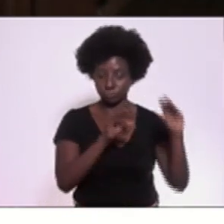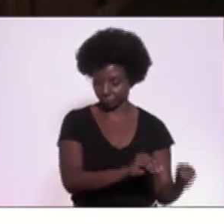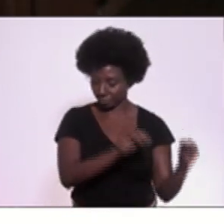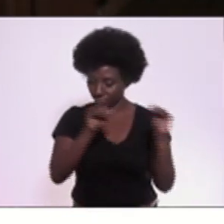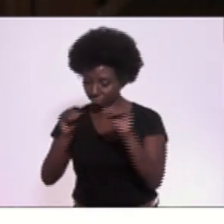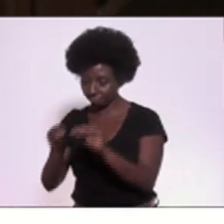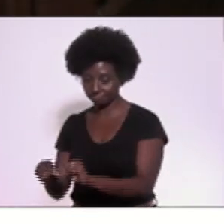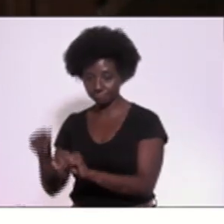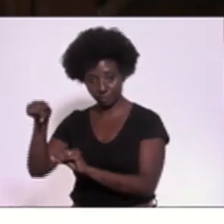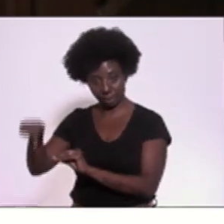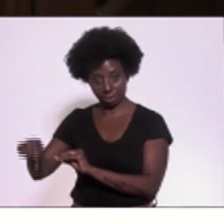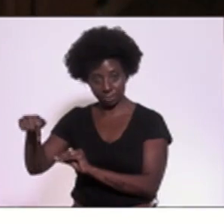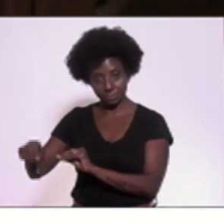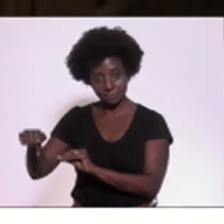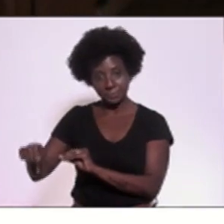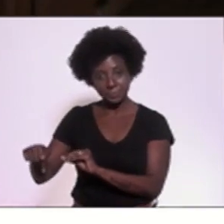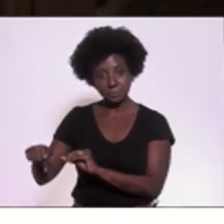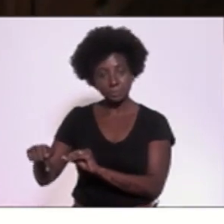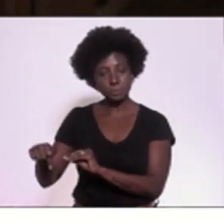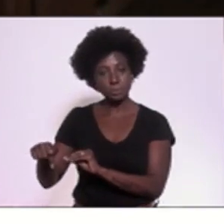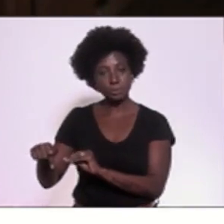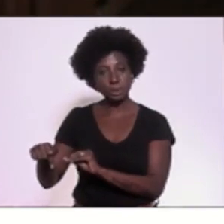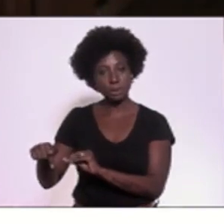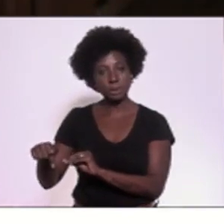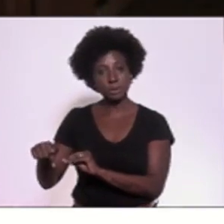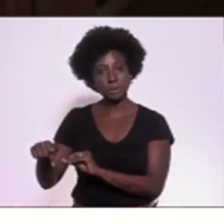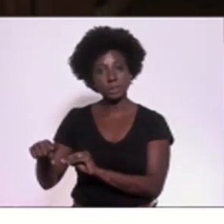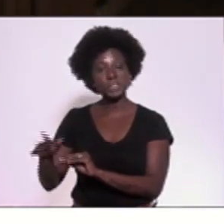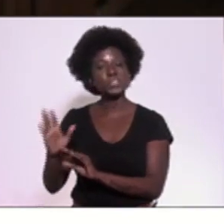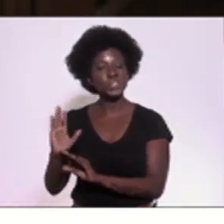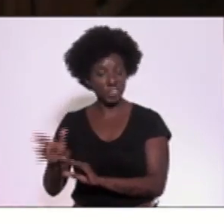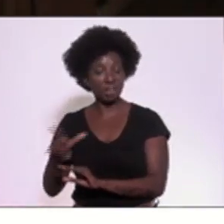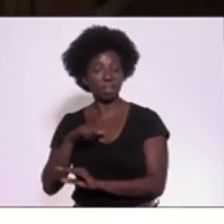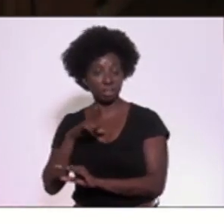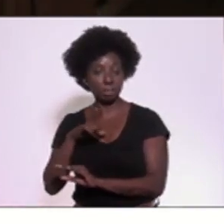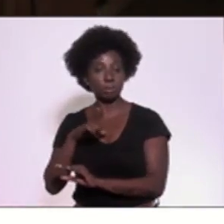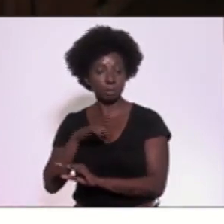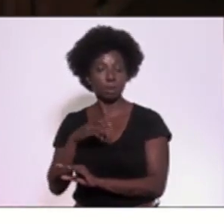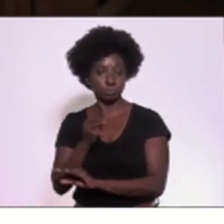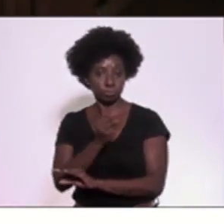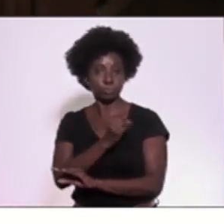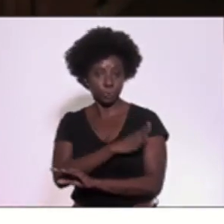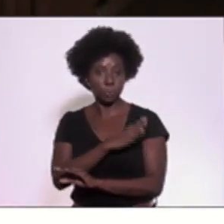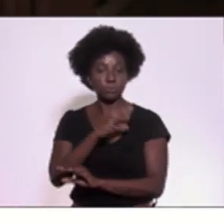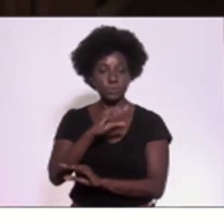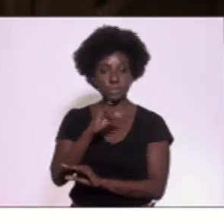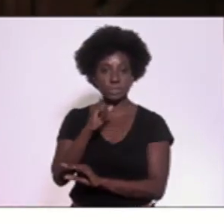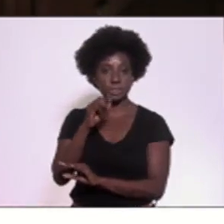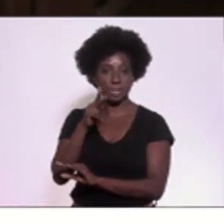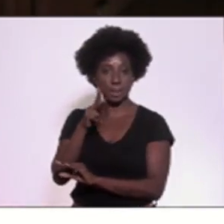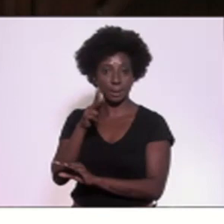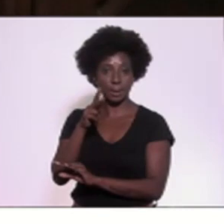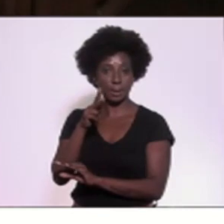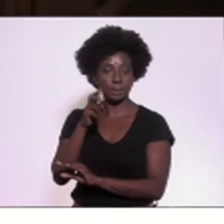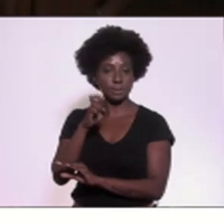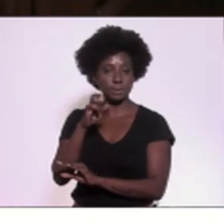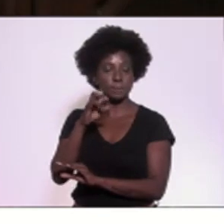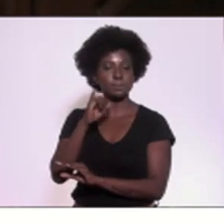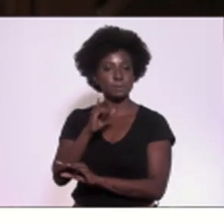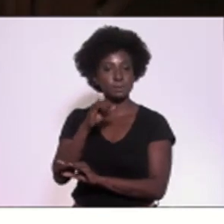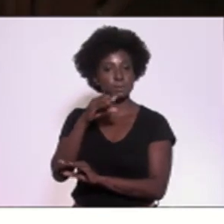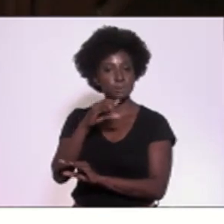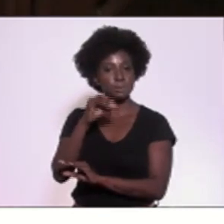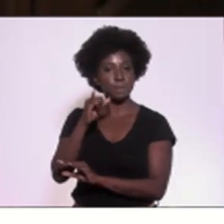foi transferida para lá, e já tem um CIEP nas imediações, que ali é um perímetro escolar, com dois